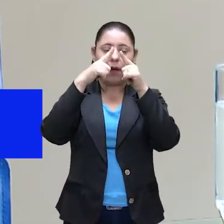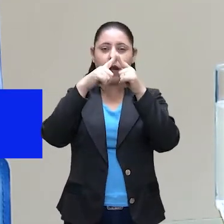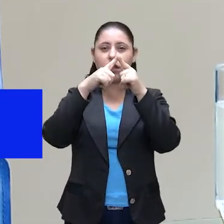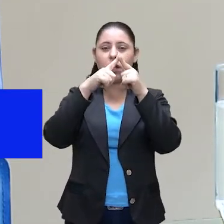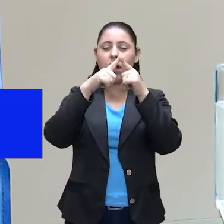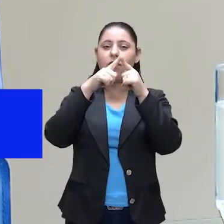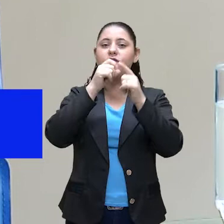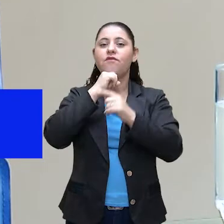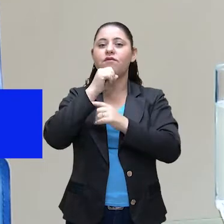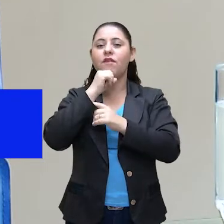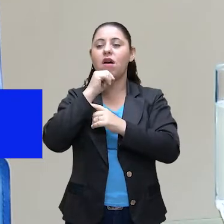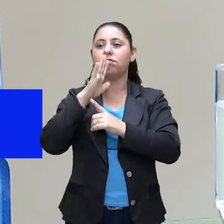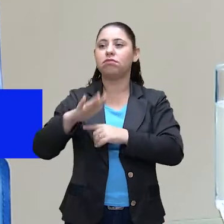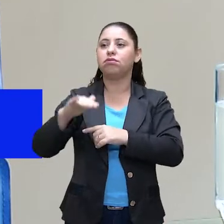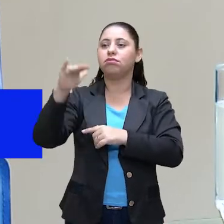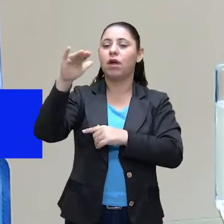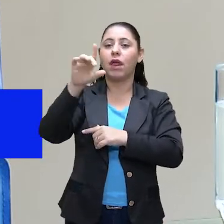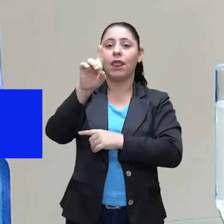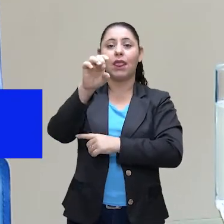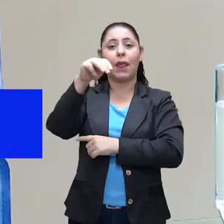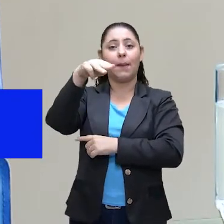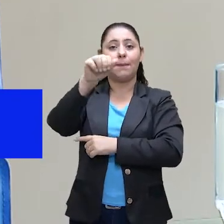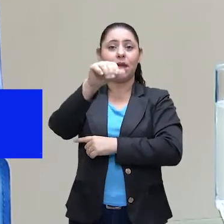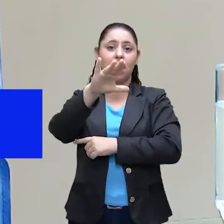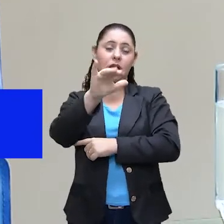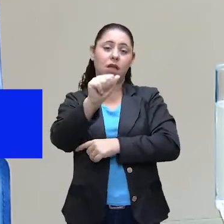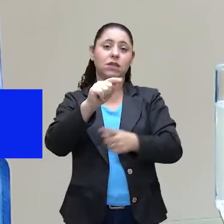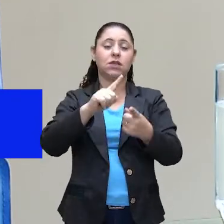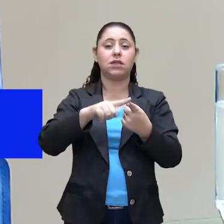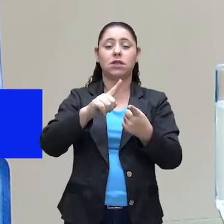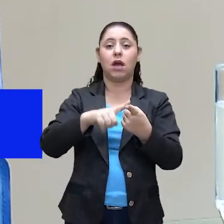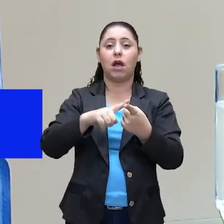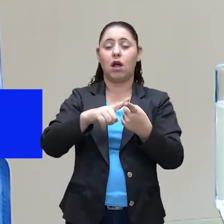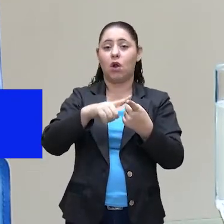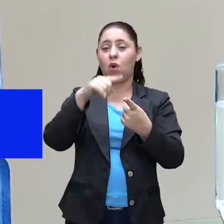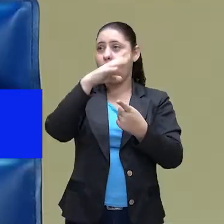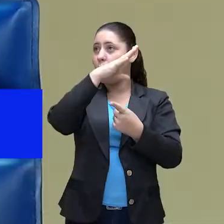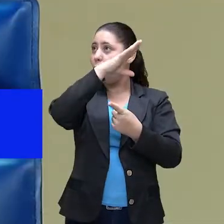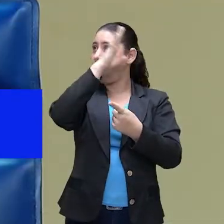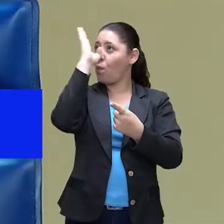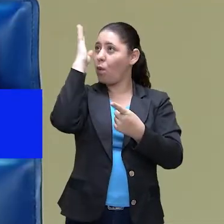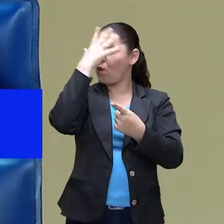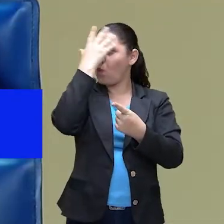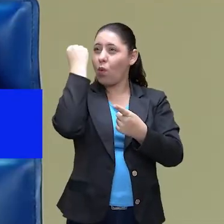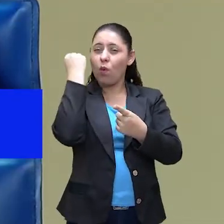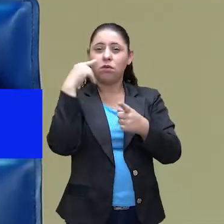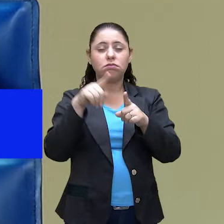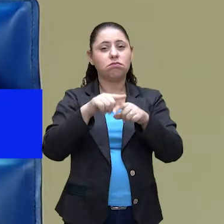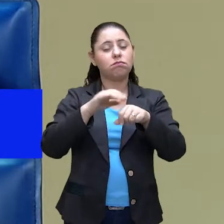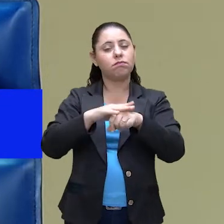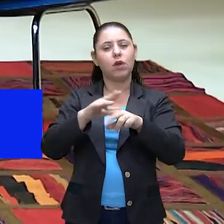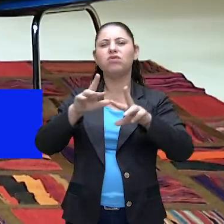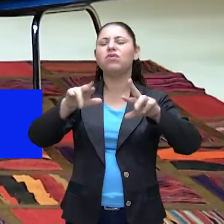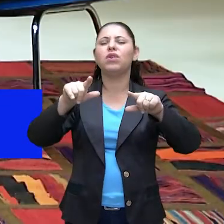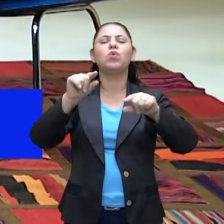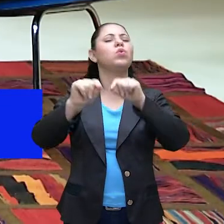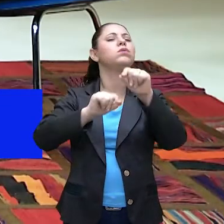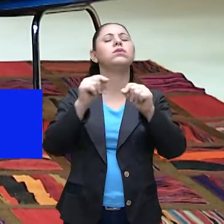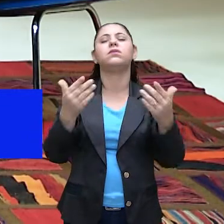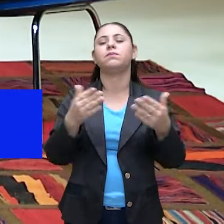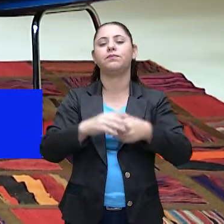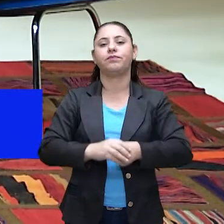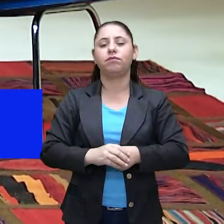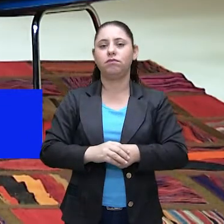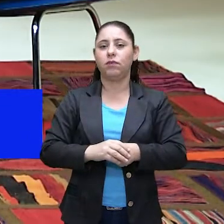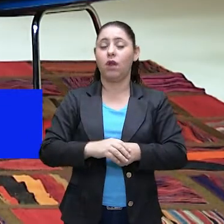no caso, os casos demenciais, como demência de Alzheimer e outros modelos demenciais. E o que diferencia do Alzheimer, no caso? O que